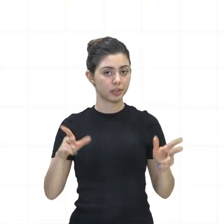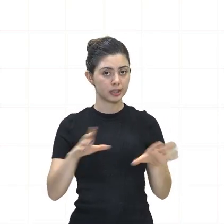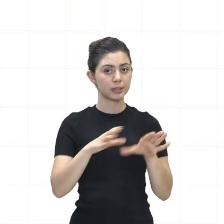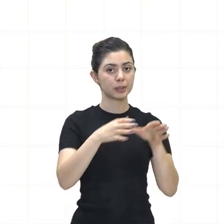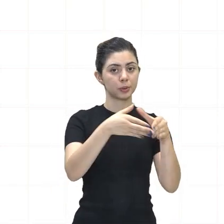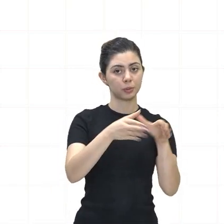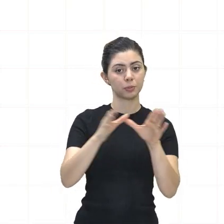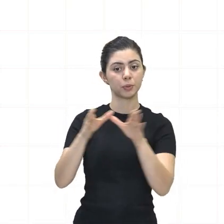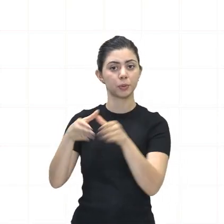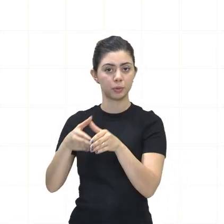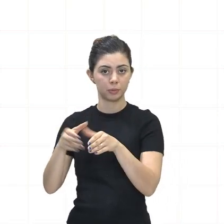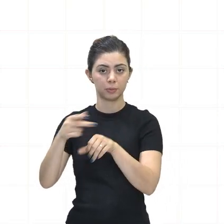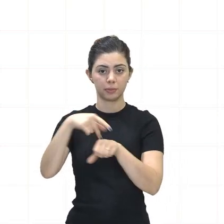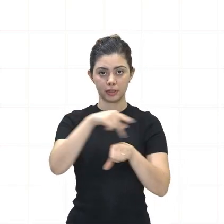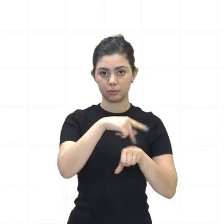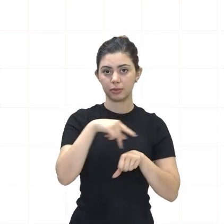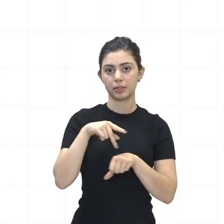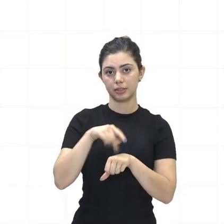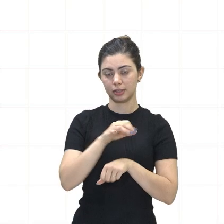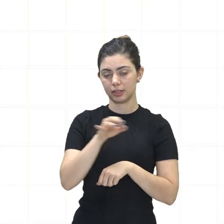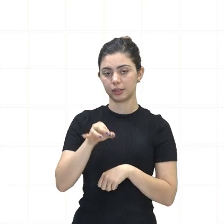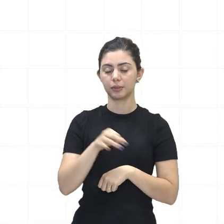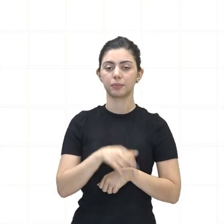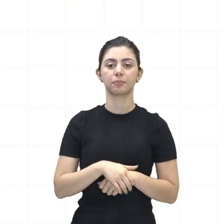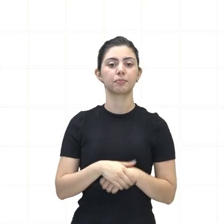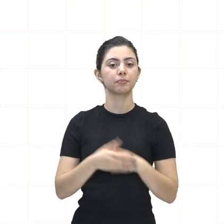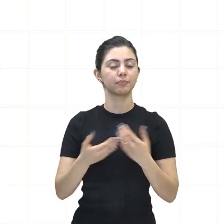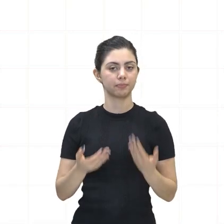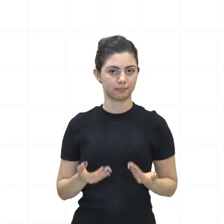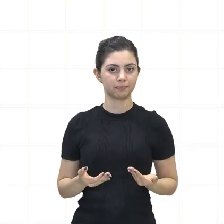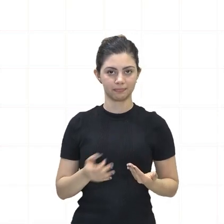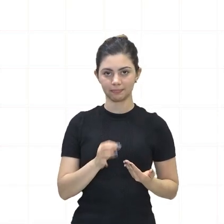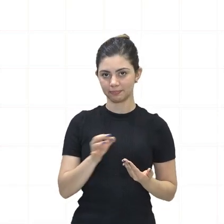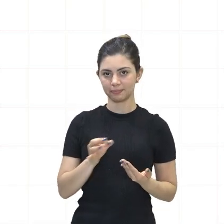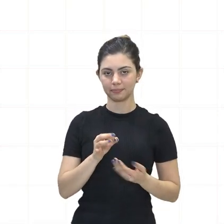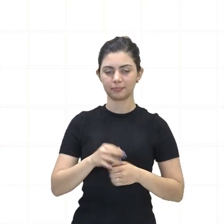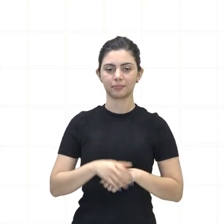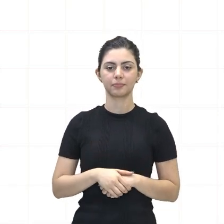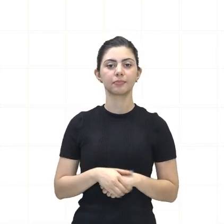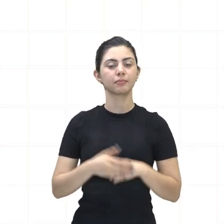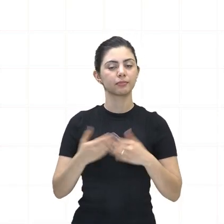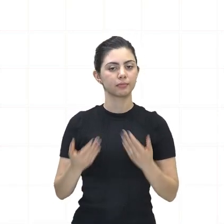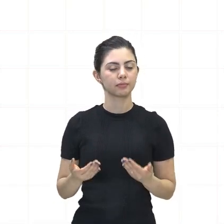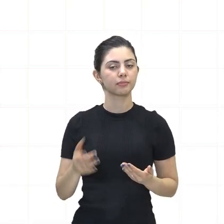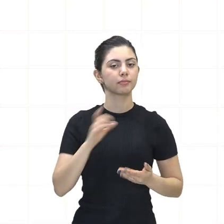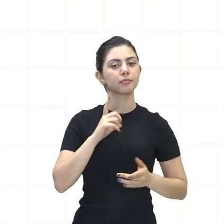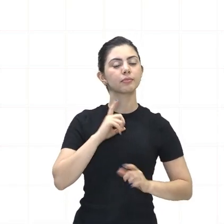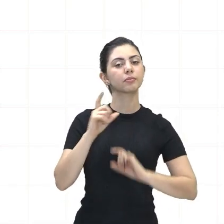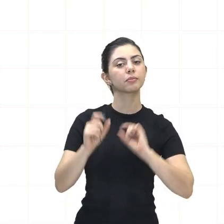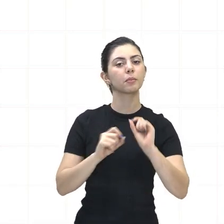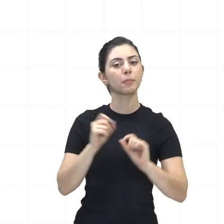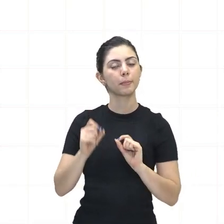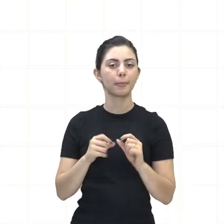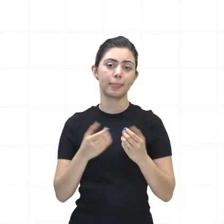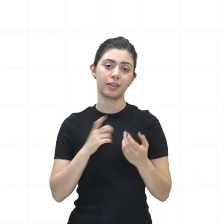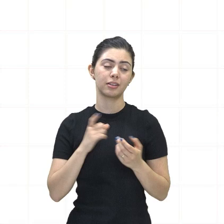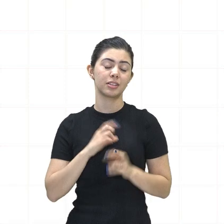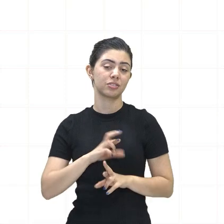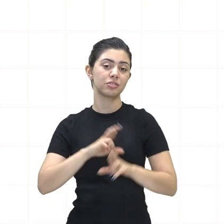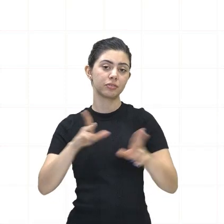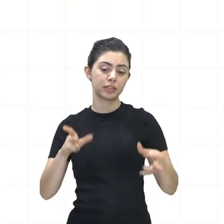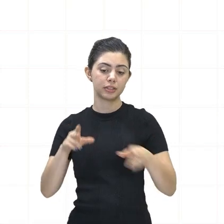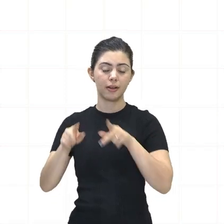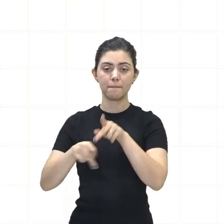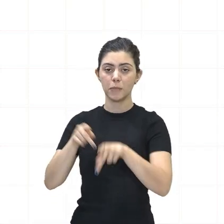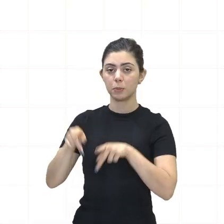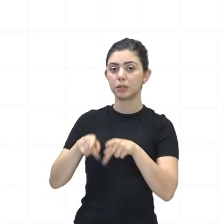grupos aí de países, né? A gente tem essa diferença entre esses dois grupos de países que tem ali essas diferenças, né? A população da